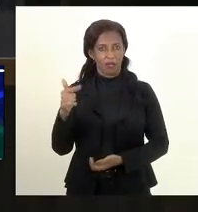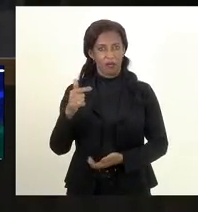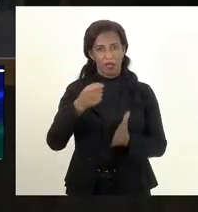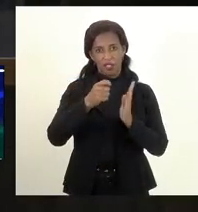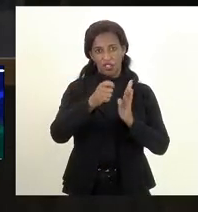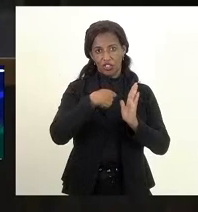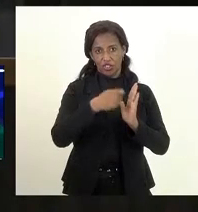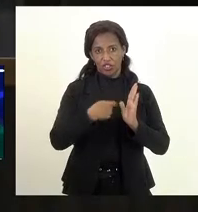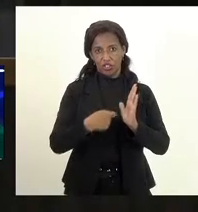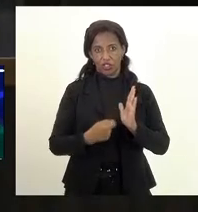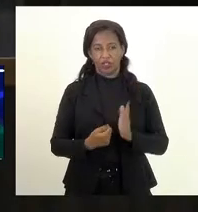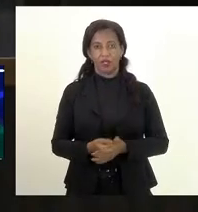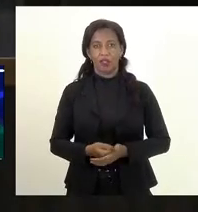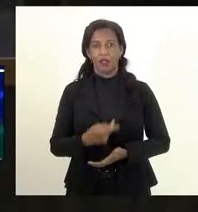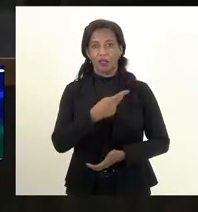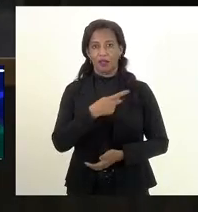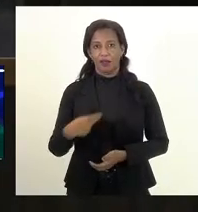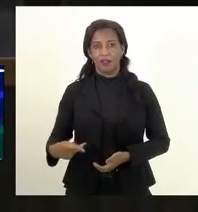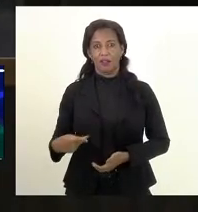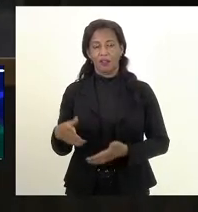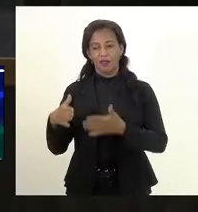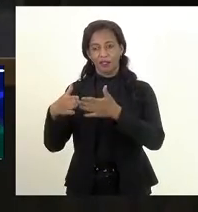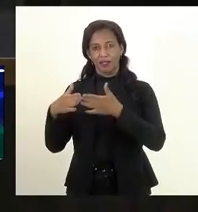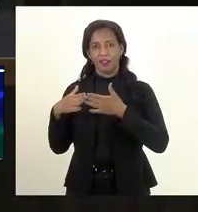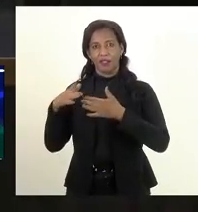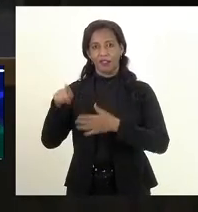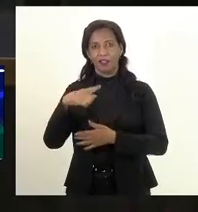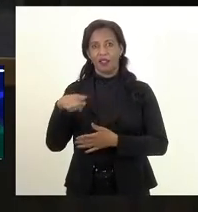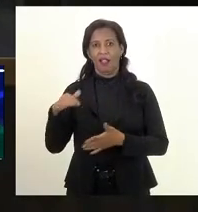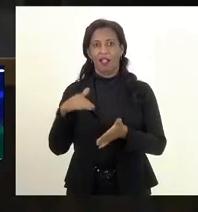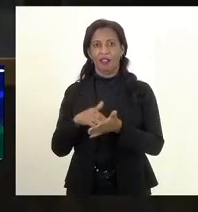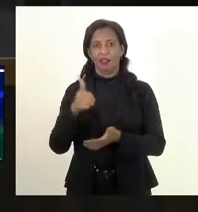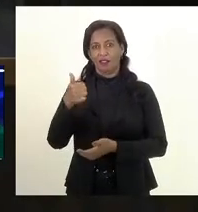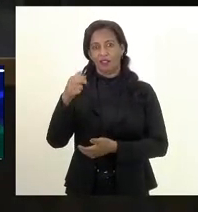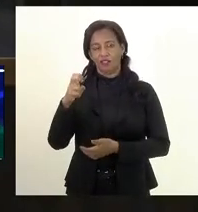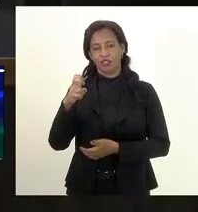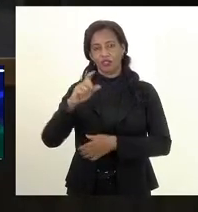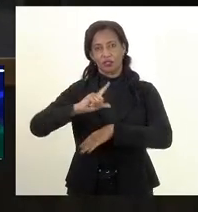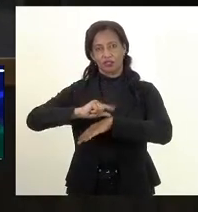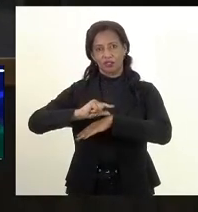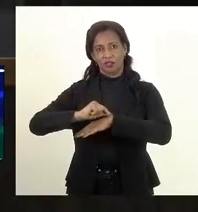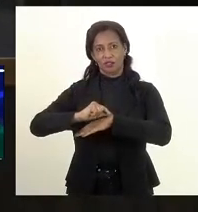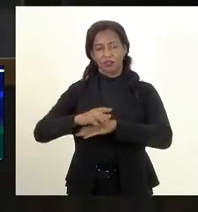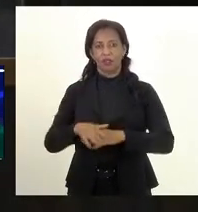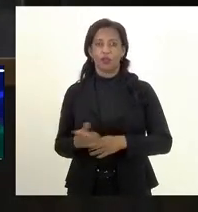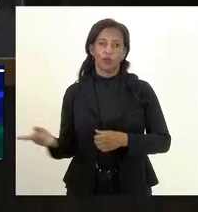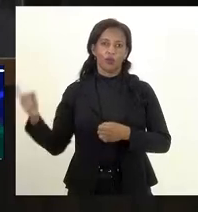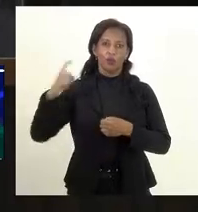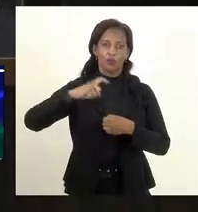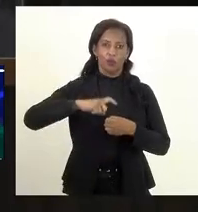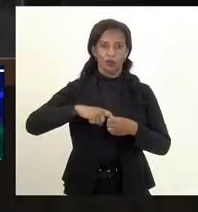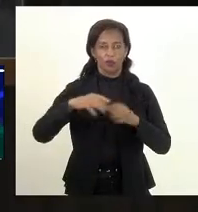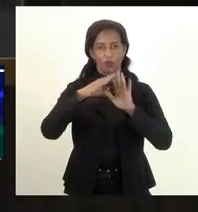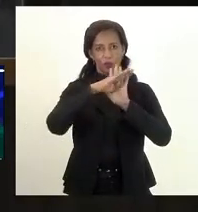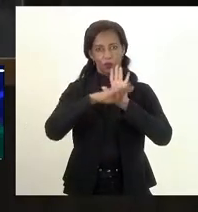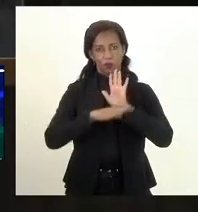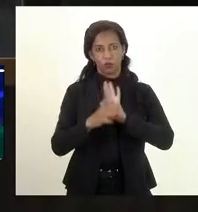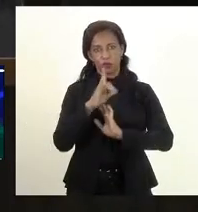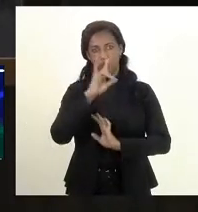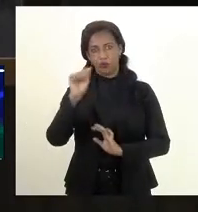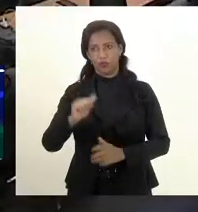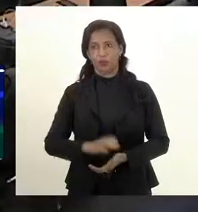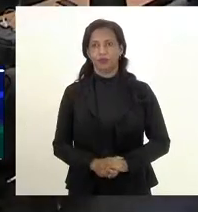inscritos a presidência suspende os trabalhos até às 15horas quando retornaremos com a ordem do